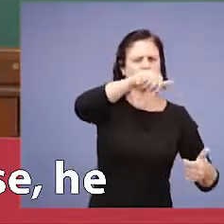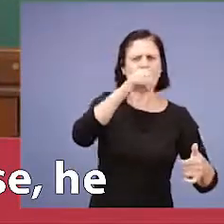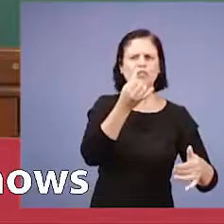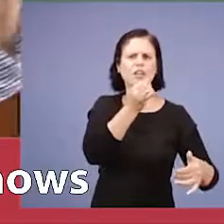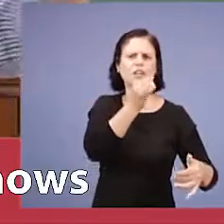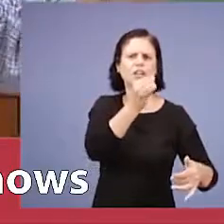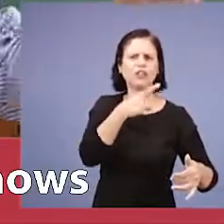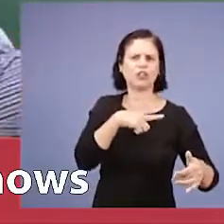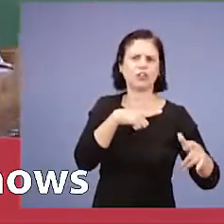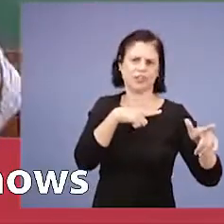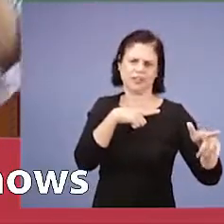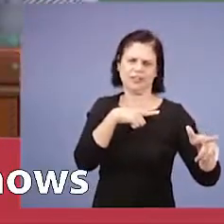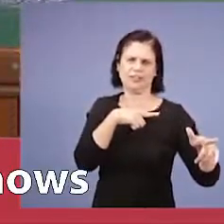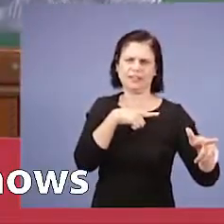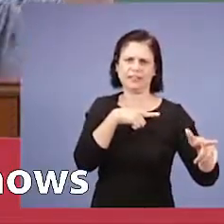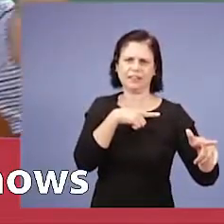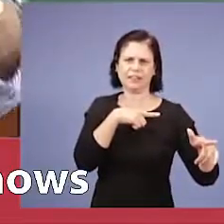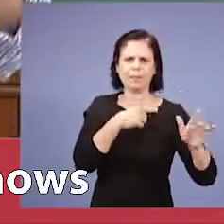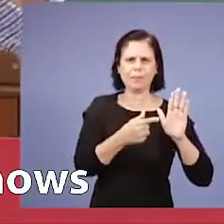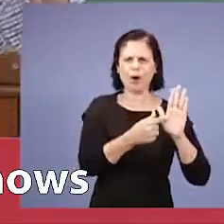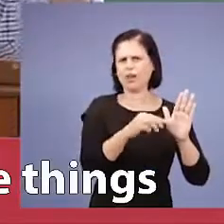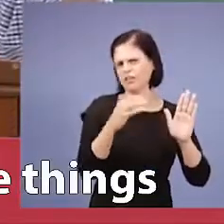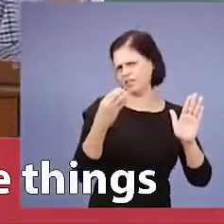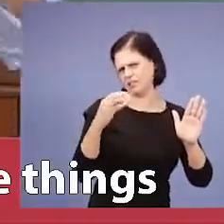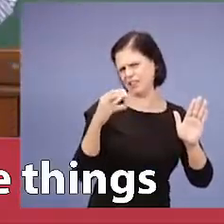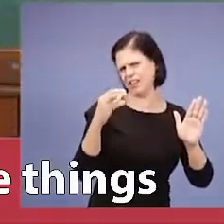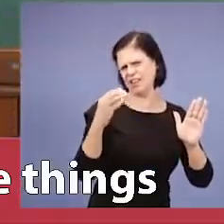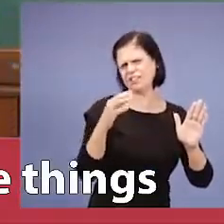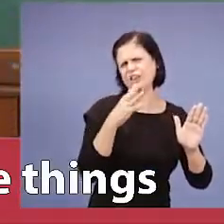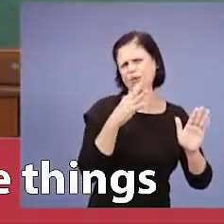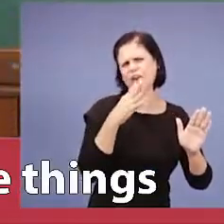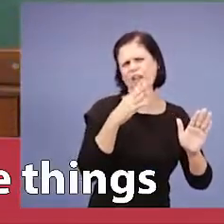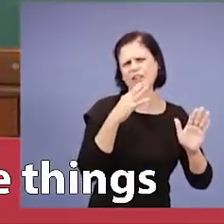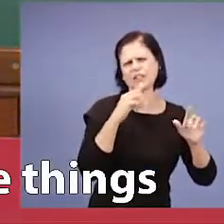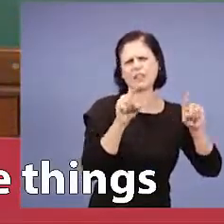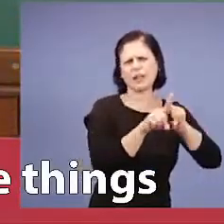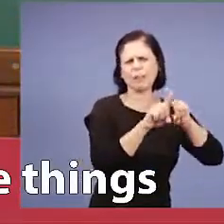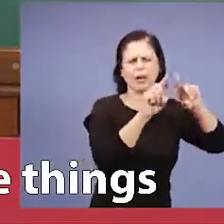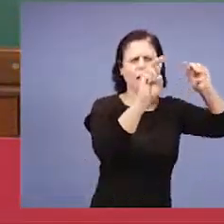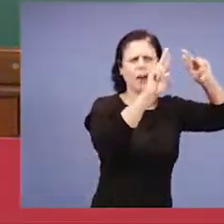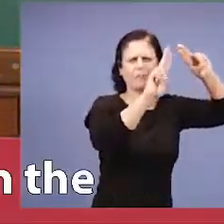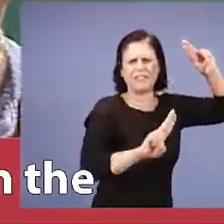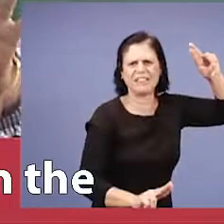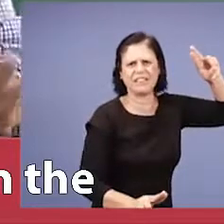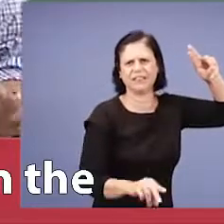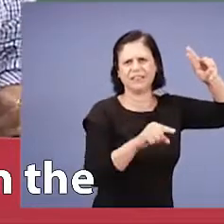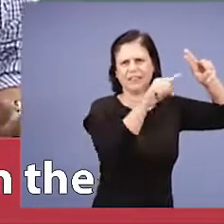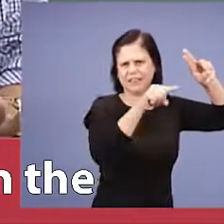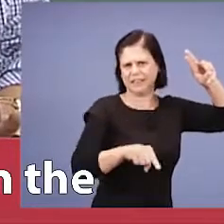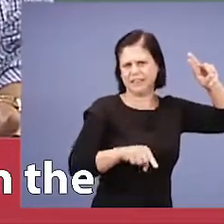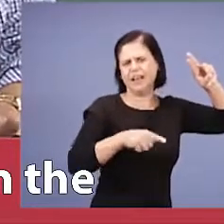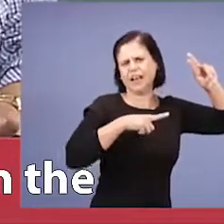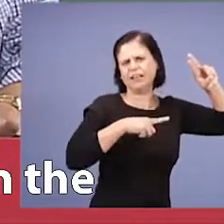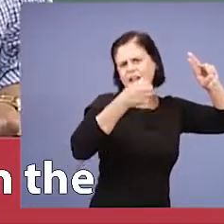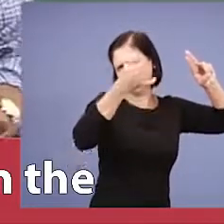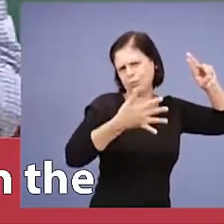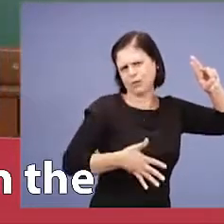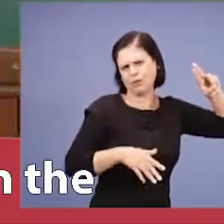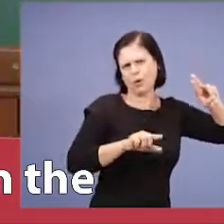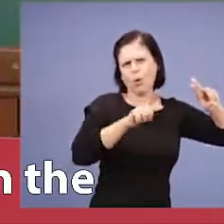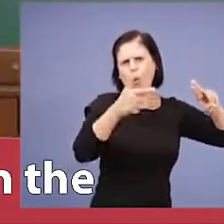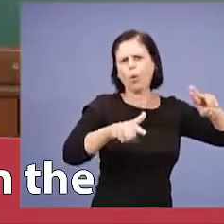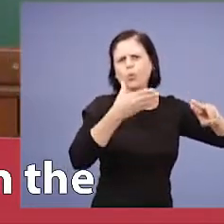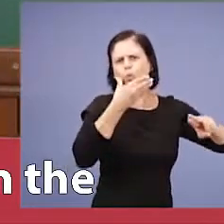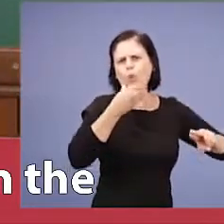ele demonstra claramente isso todo mundo conhece relâmpago etapas cantora então há muitas nilton é